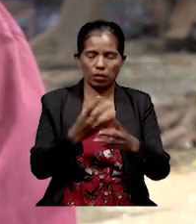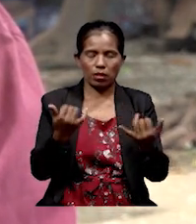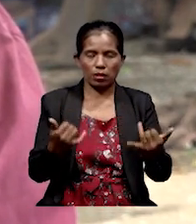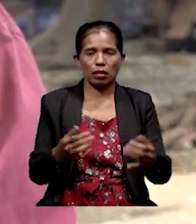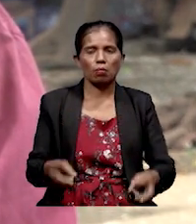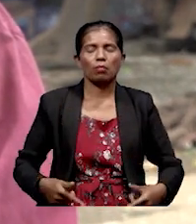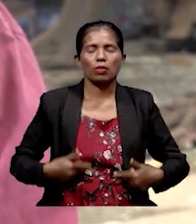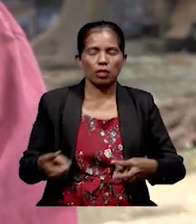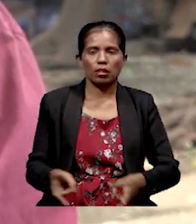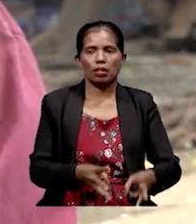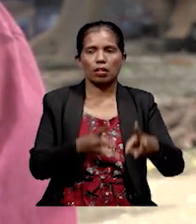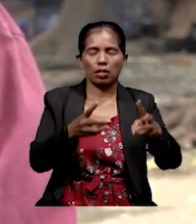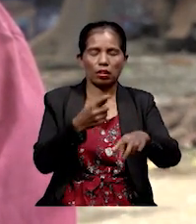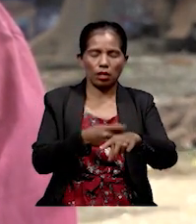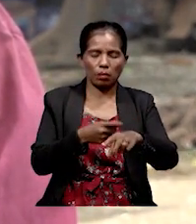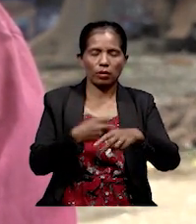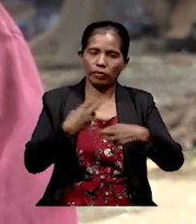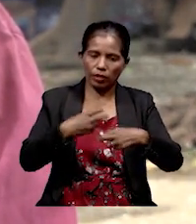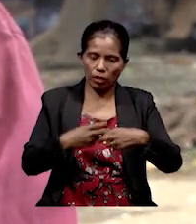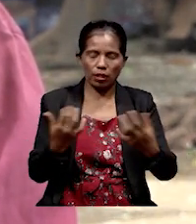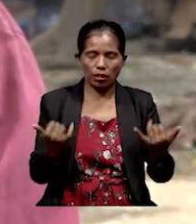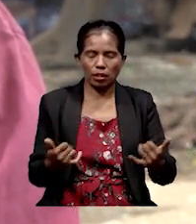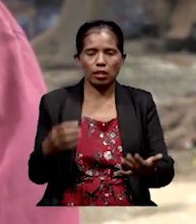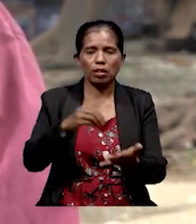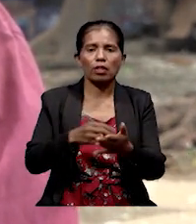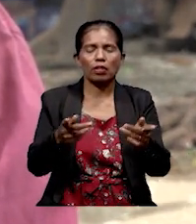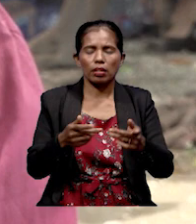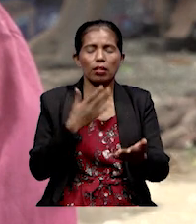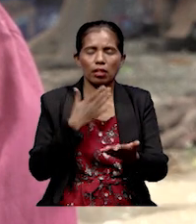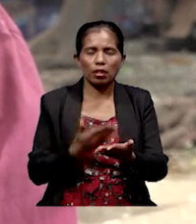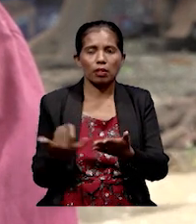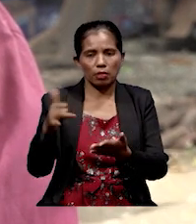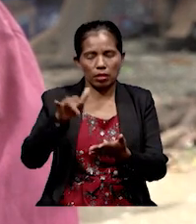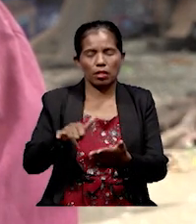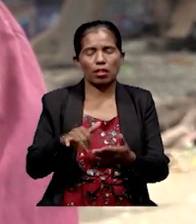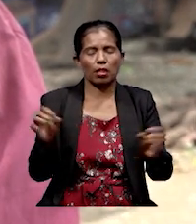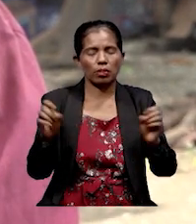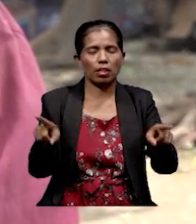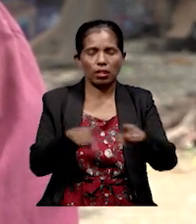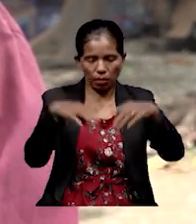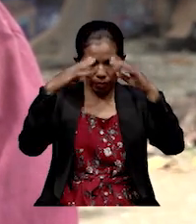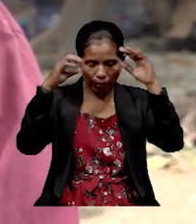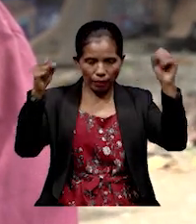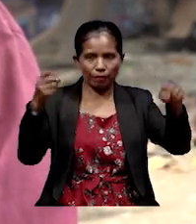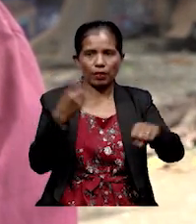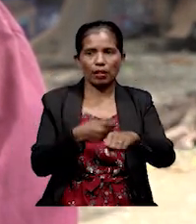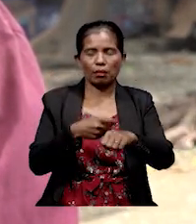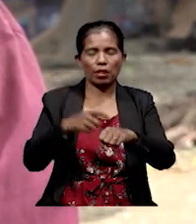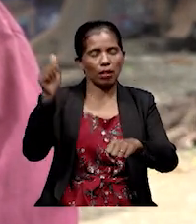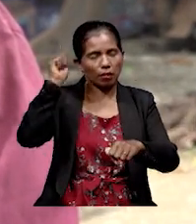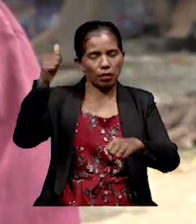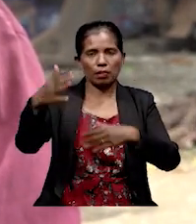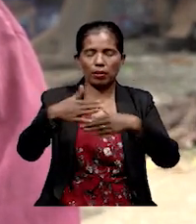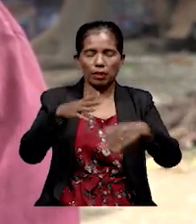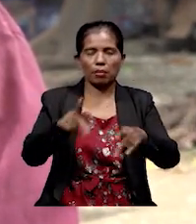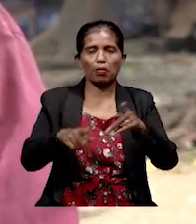nini mori si situasyon si ransne kira kondisyon si dia kira basira la laos hanes sai presiden tida momentu ida hanes sang kampanye mak besi kwa